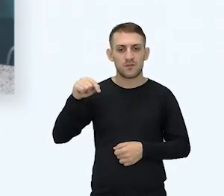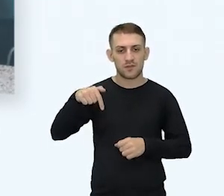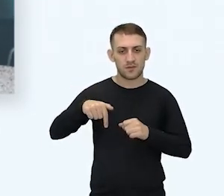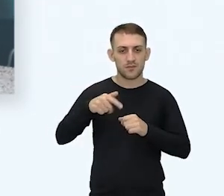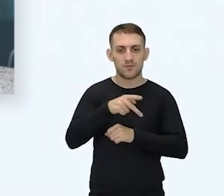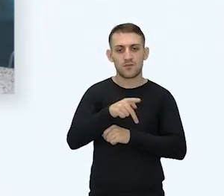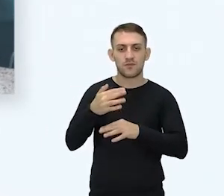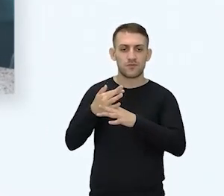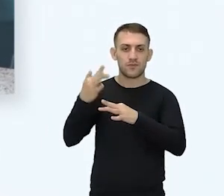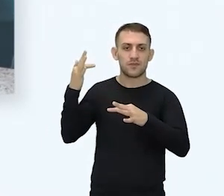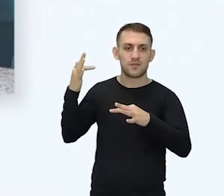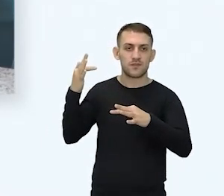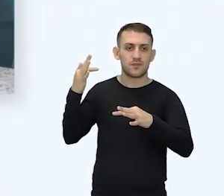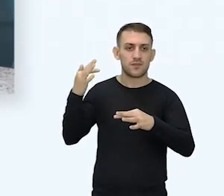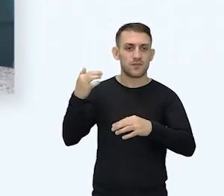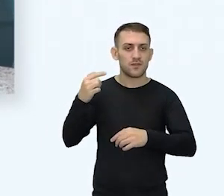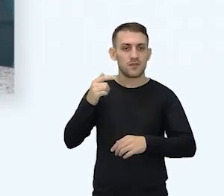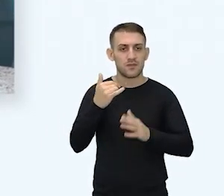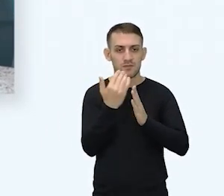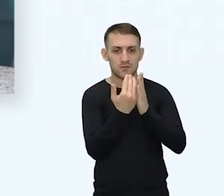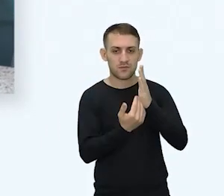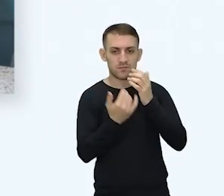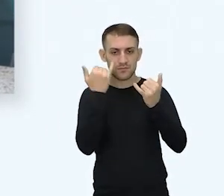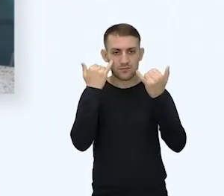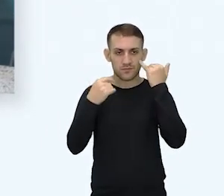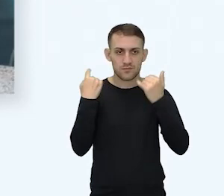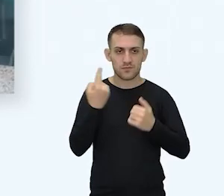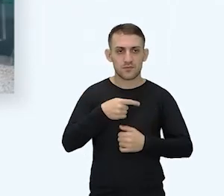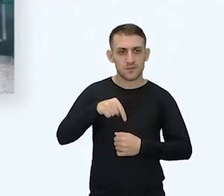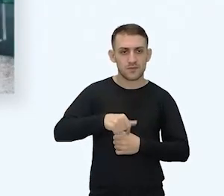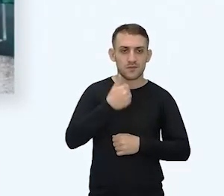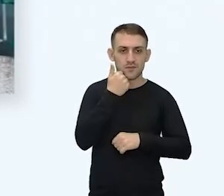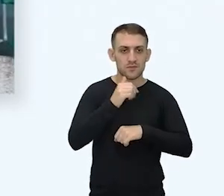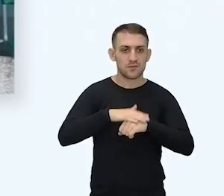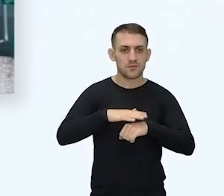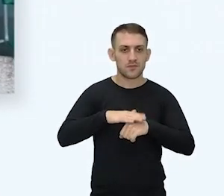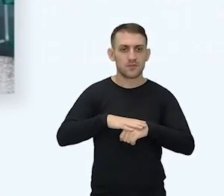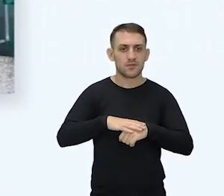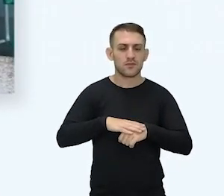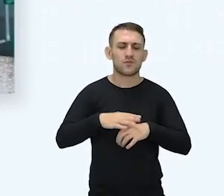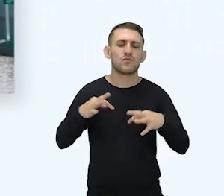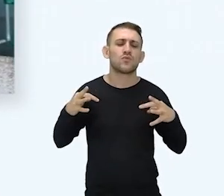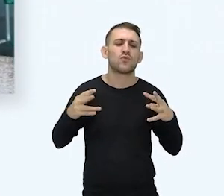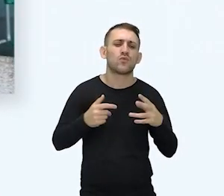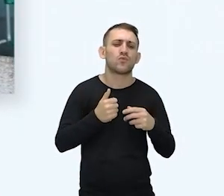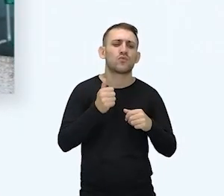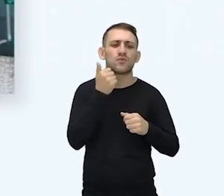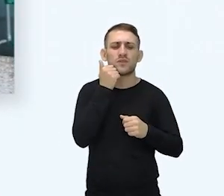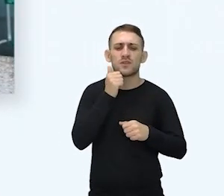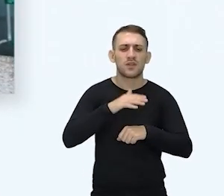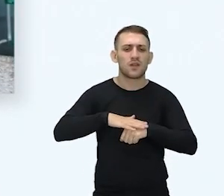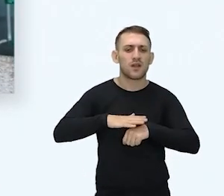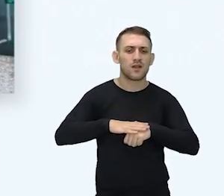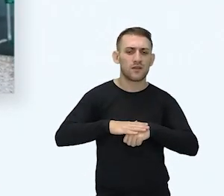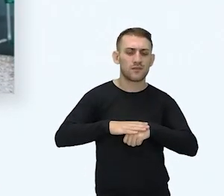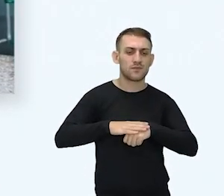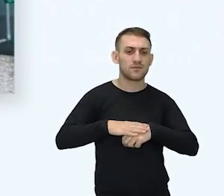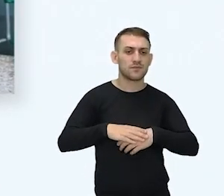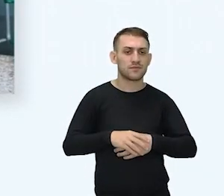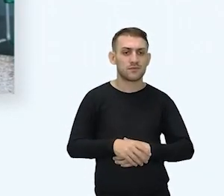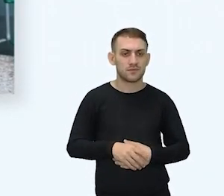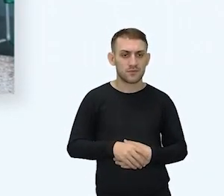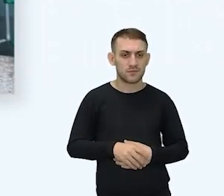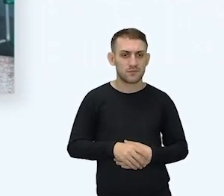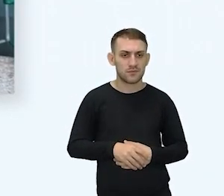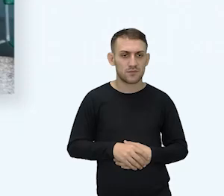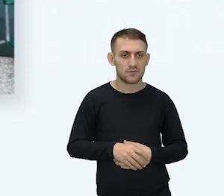Ilhamim, e o itinerário que nós trabalhamos é Ciências em Ação. No itinerário Ciências em Ação, quando